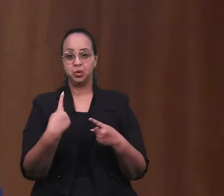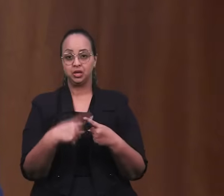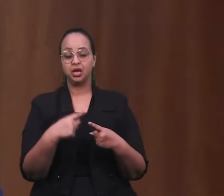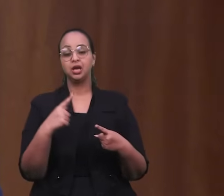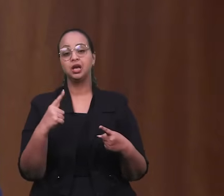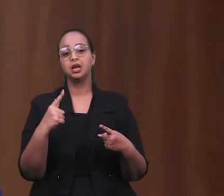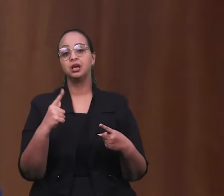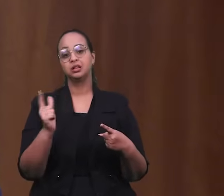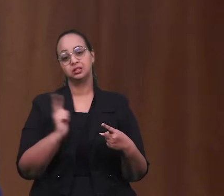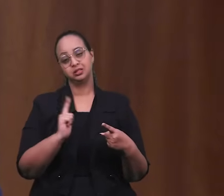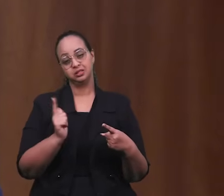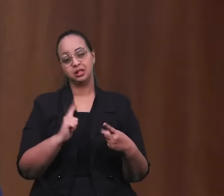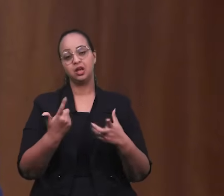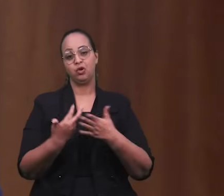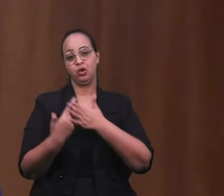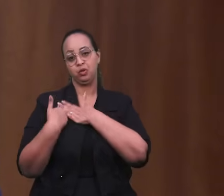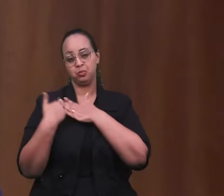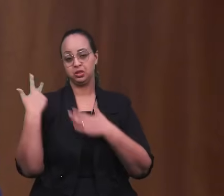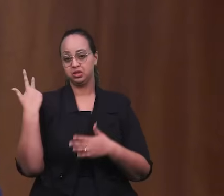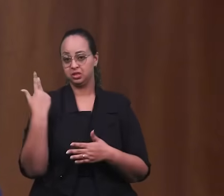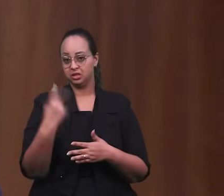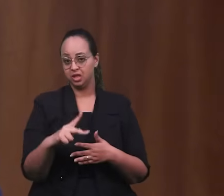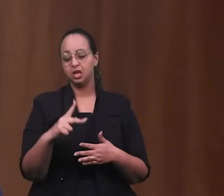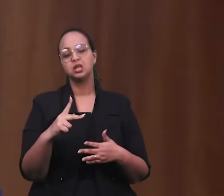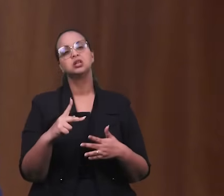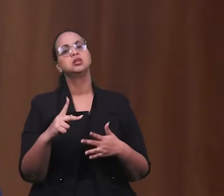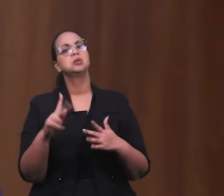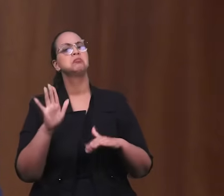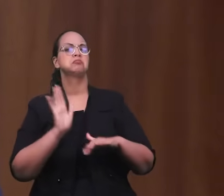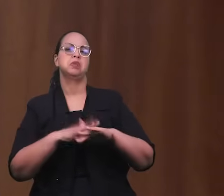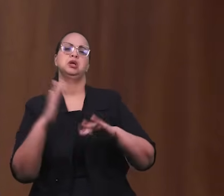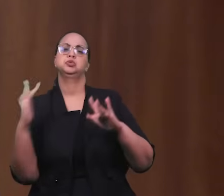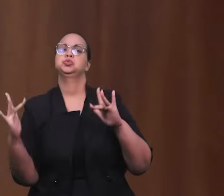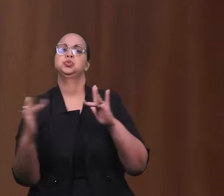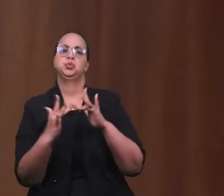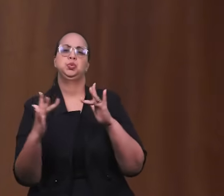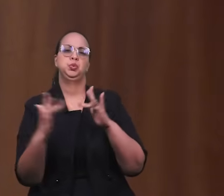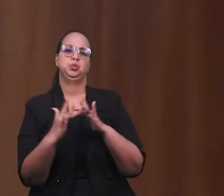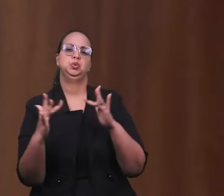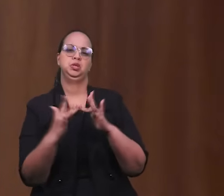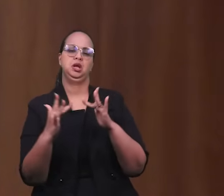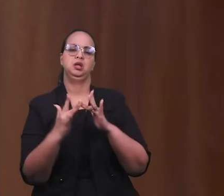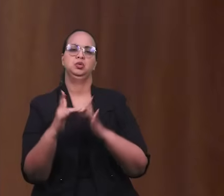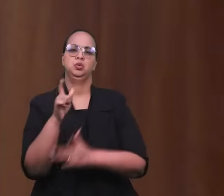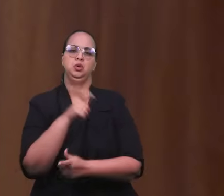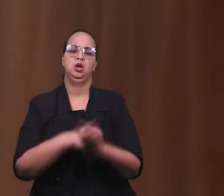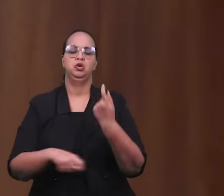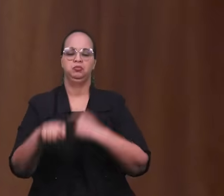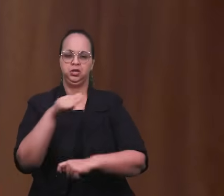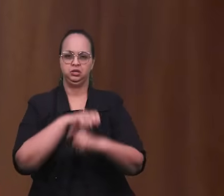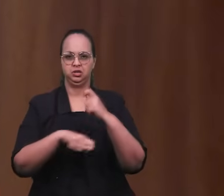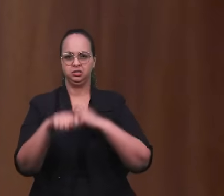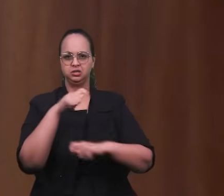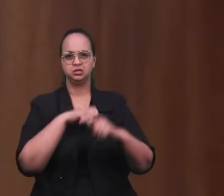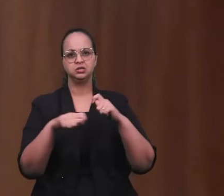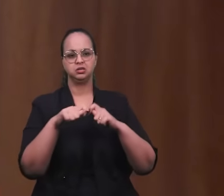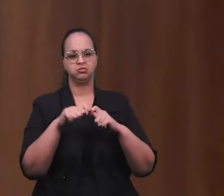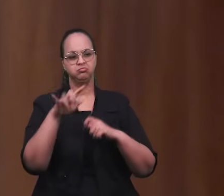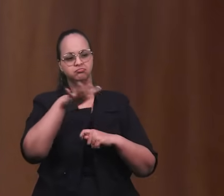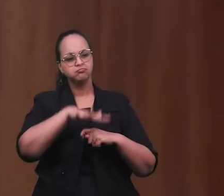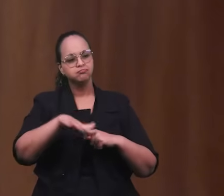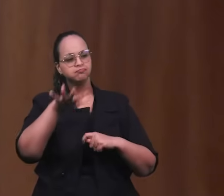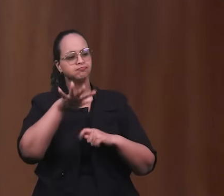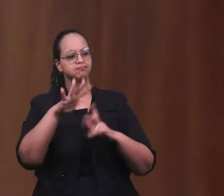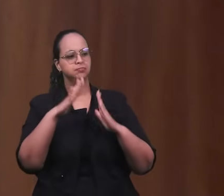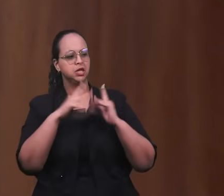ele tem a sua função diretamente ligada à administração ali da casa do